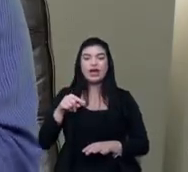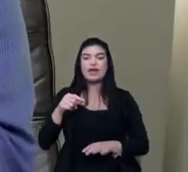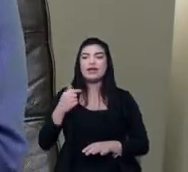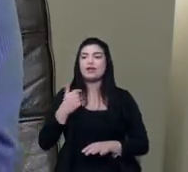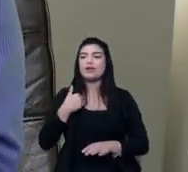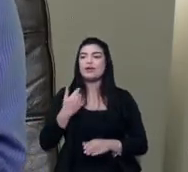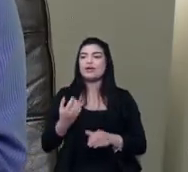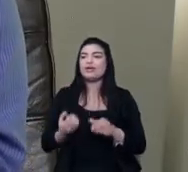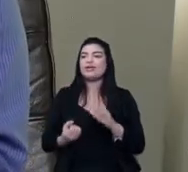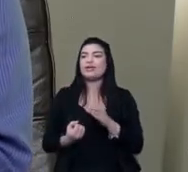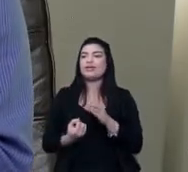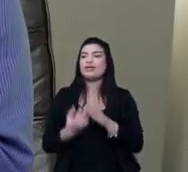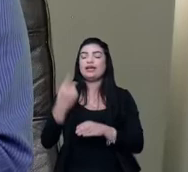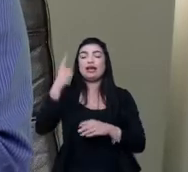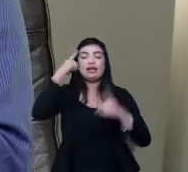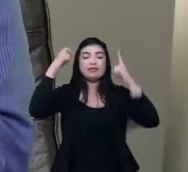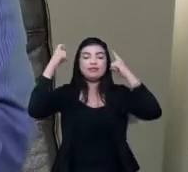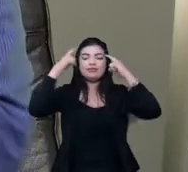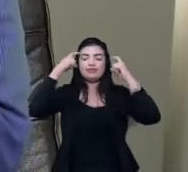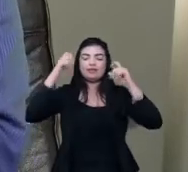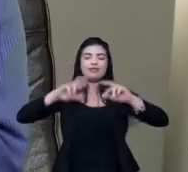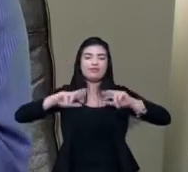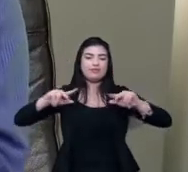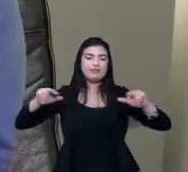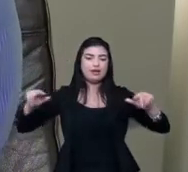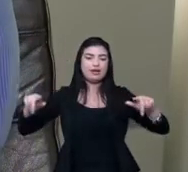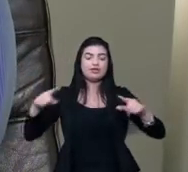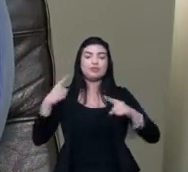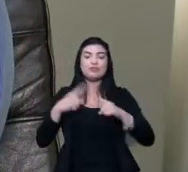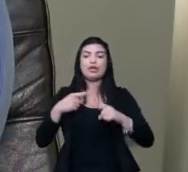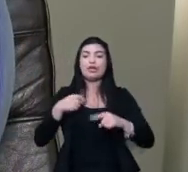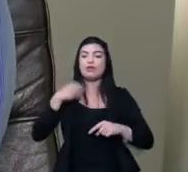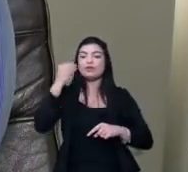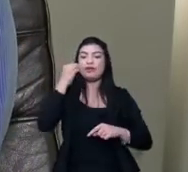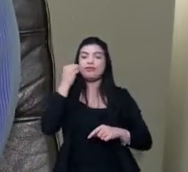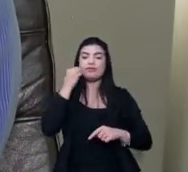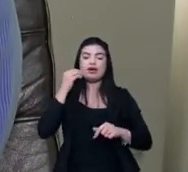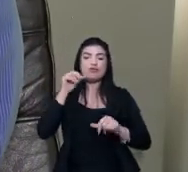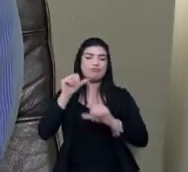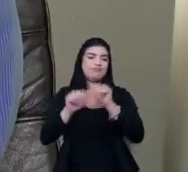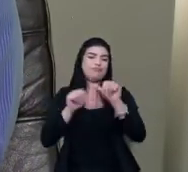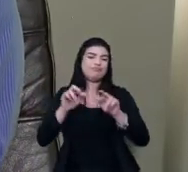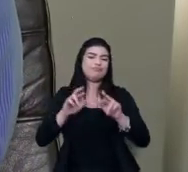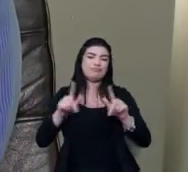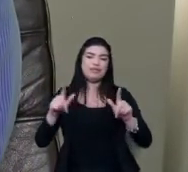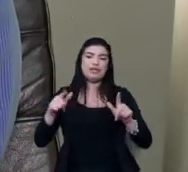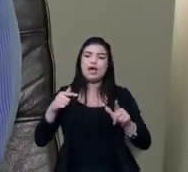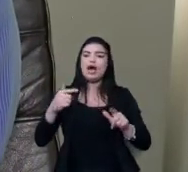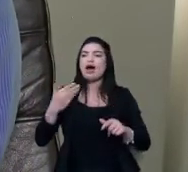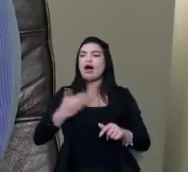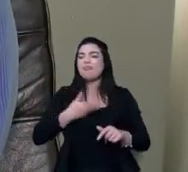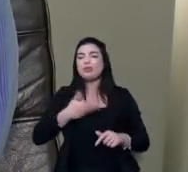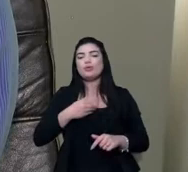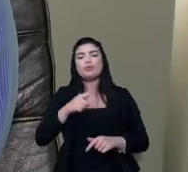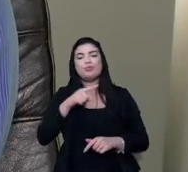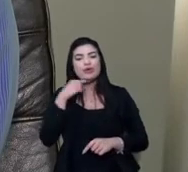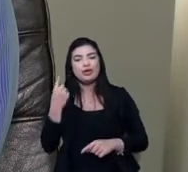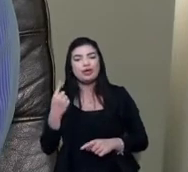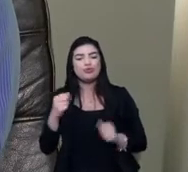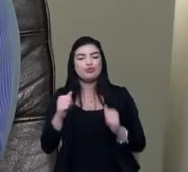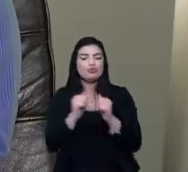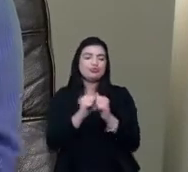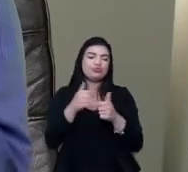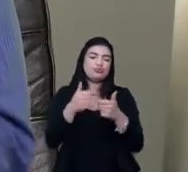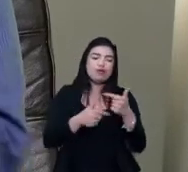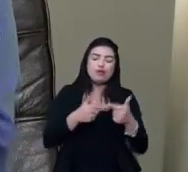de renovação, de tentar fazer diferente, né? Eu perdi amigos, perdi colegas de trabalho, pessoas muito queridas, e